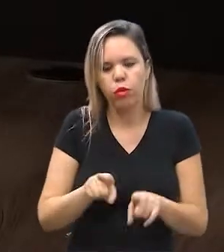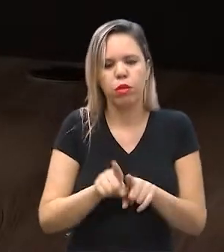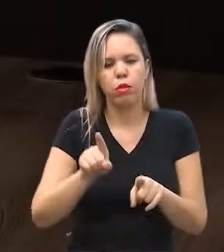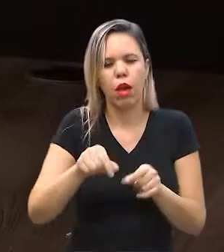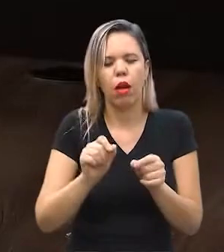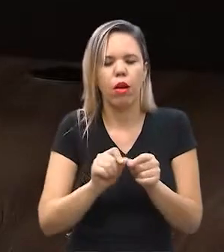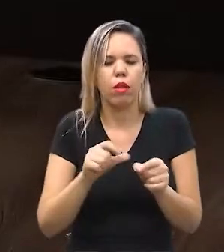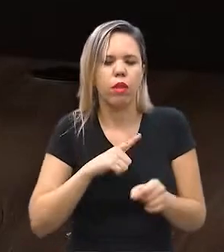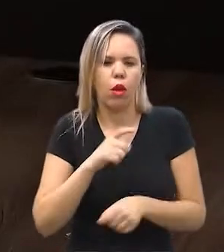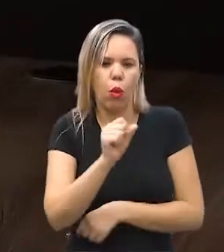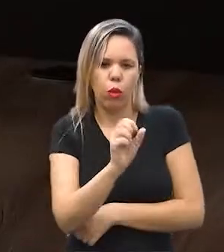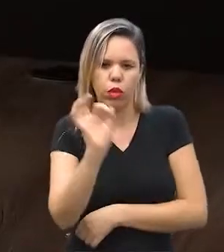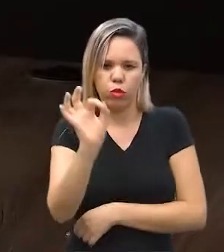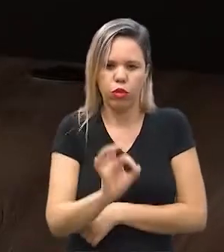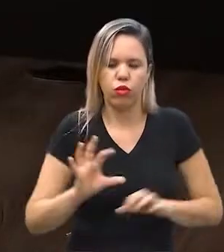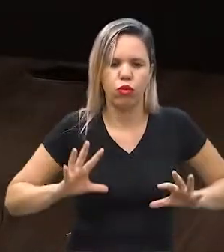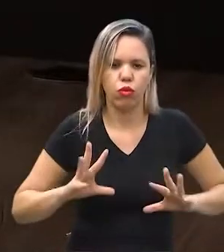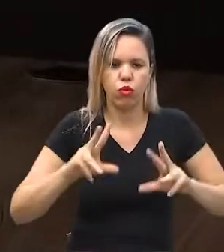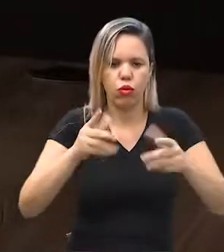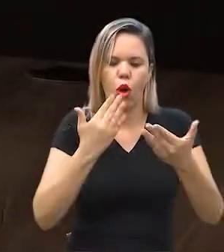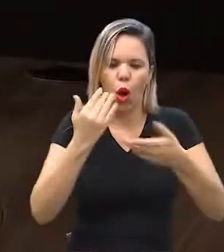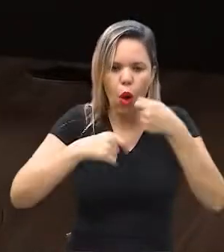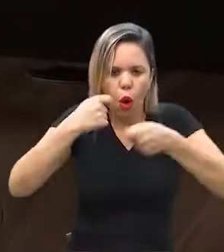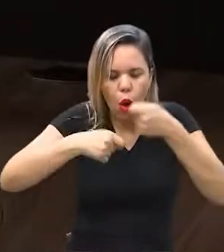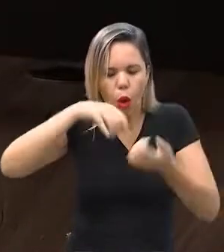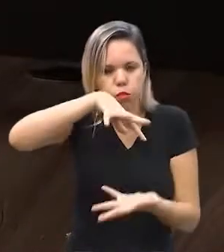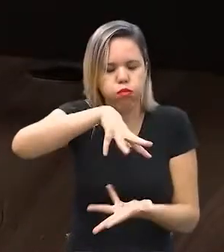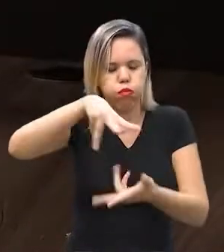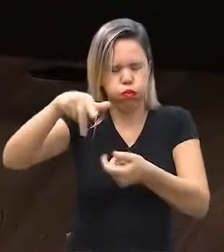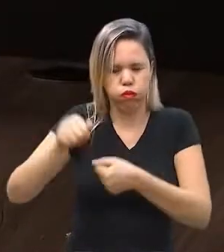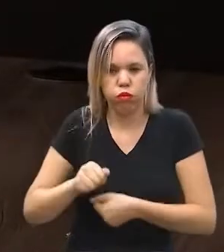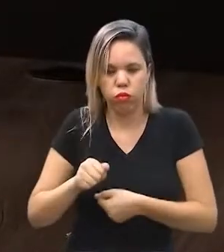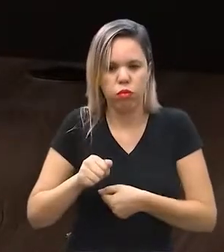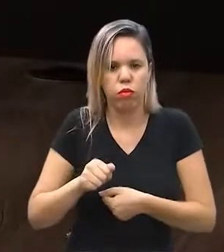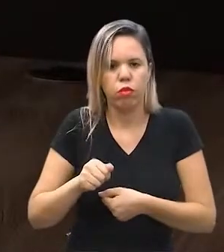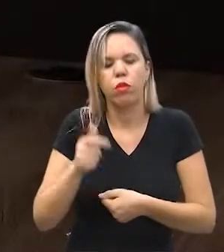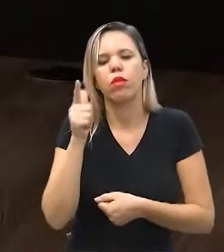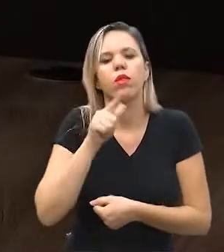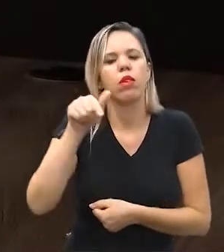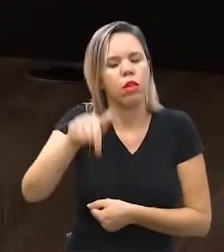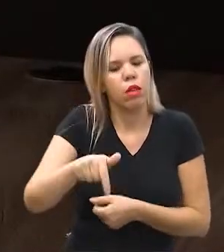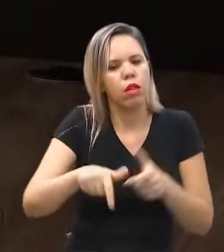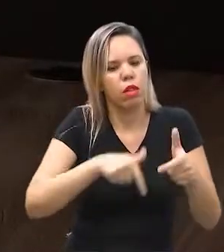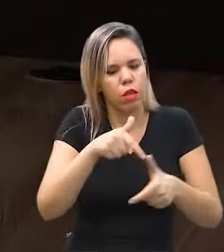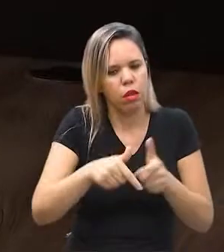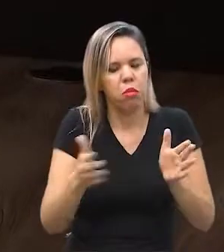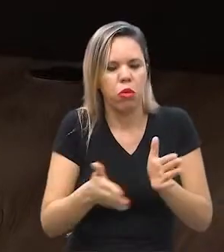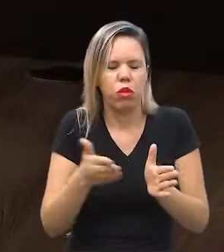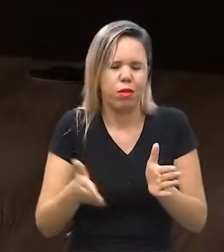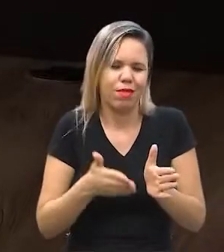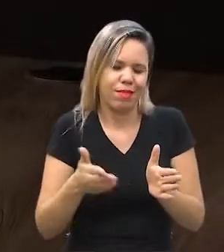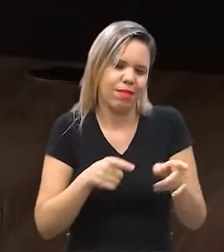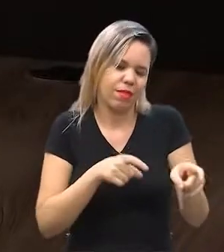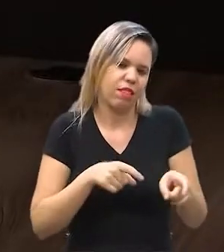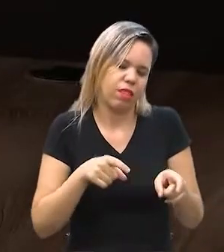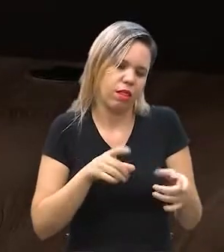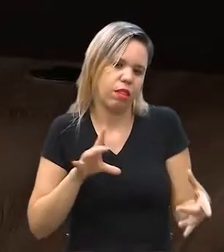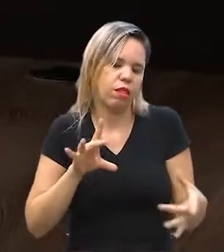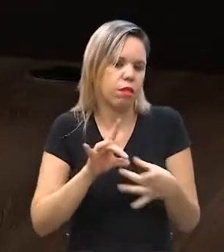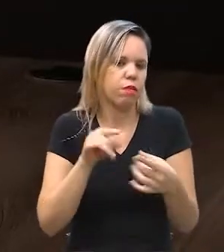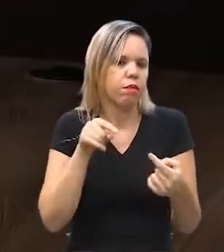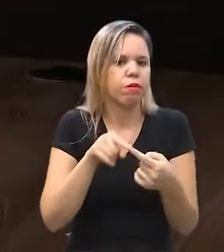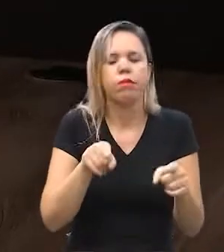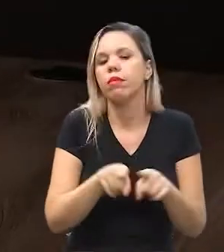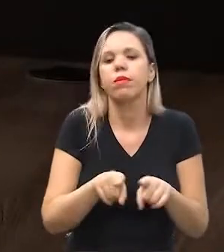estima que 80% de toda a comida do planeta venha desse tipo de produção. Une-se a isso